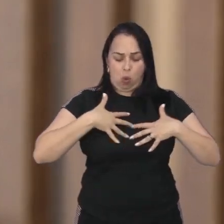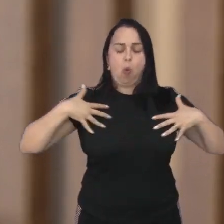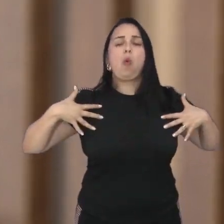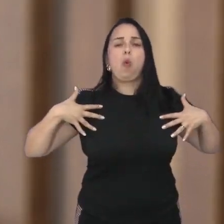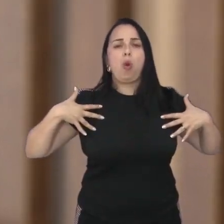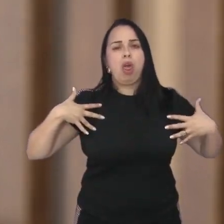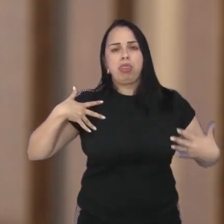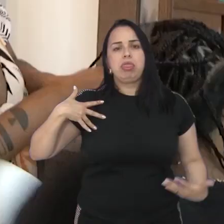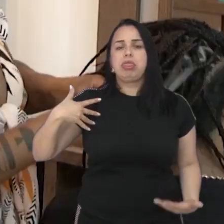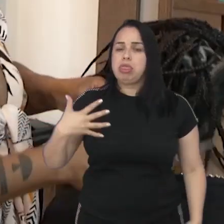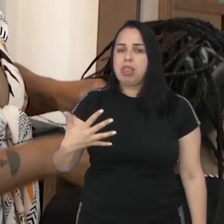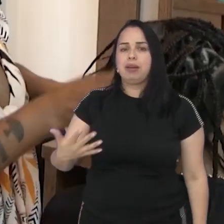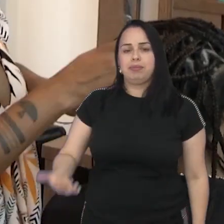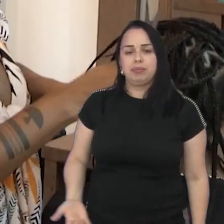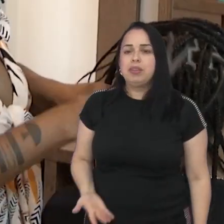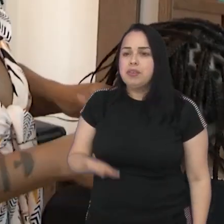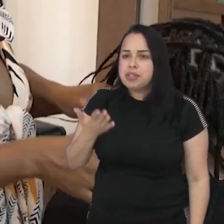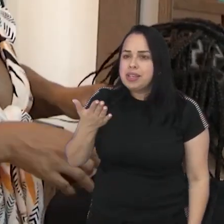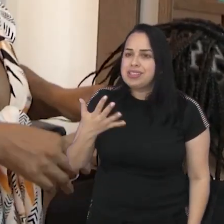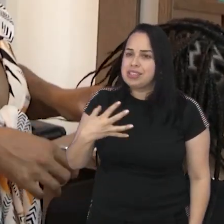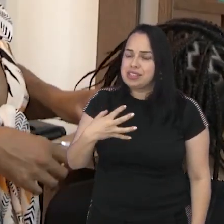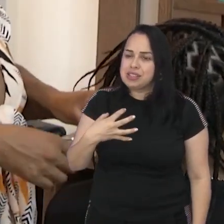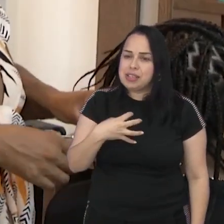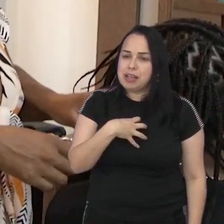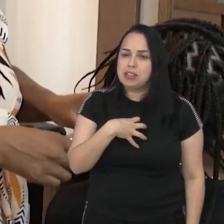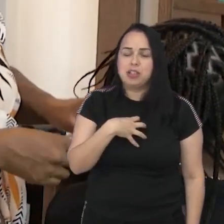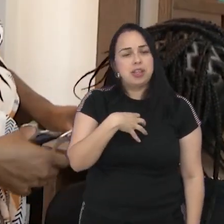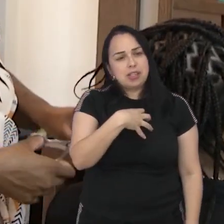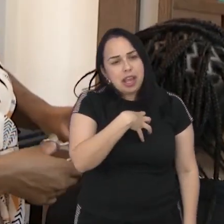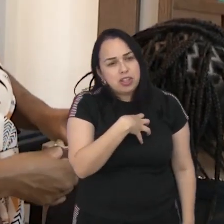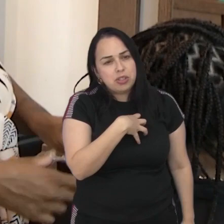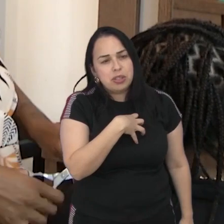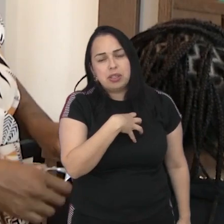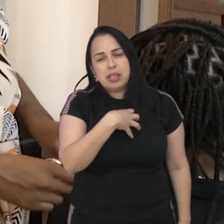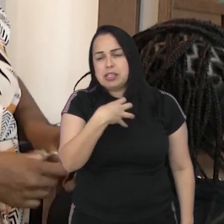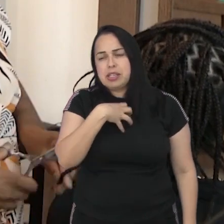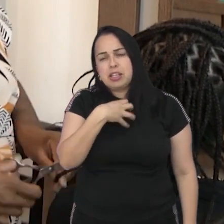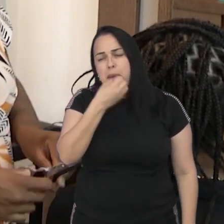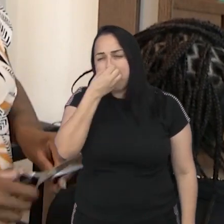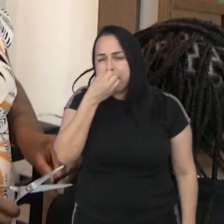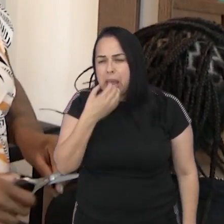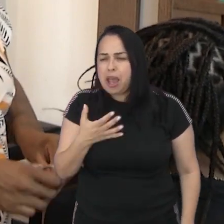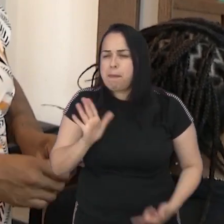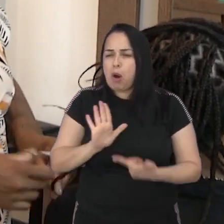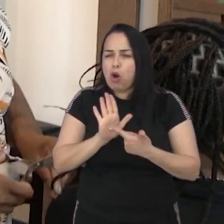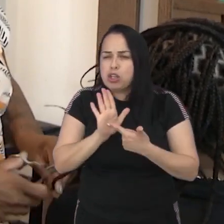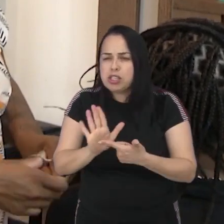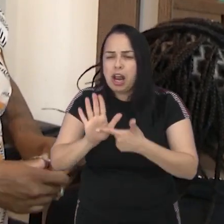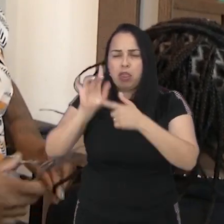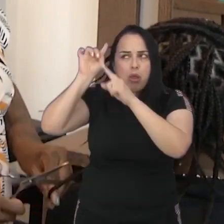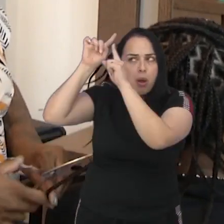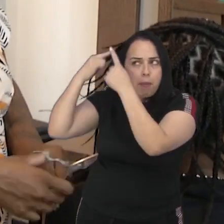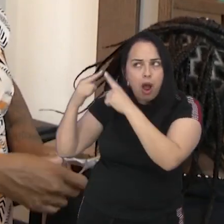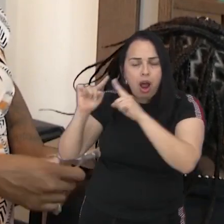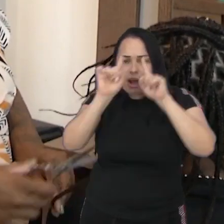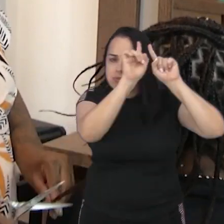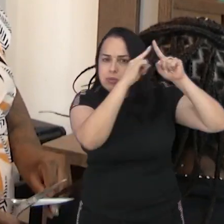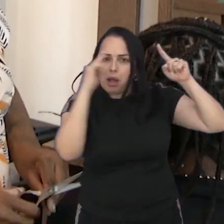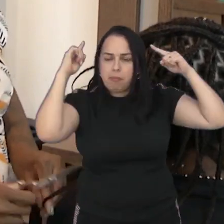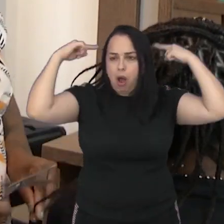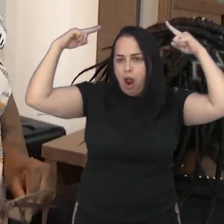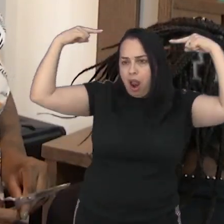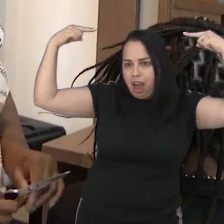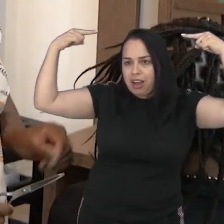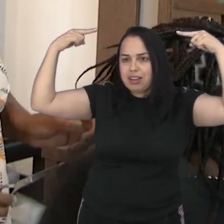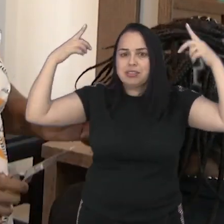das raízes. E você se sente bem hoje expressando um pouco da sua ancestralidade nos penteados?